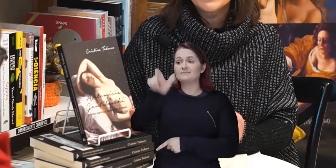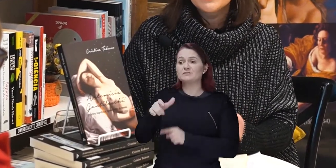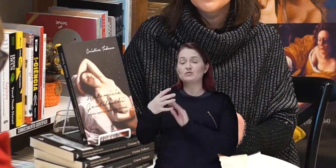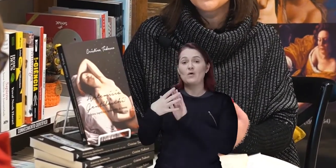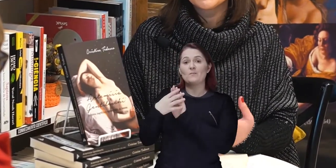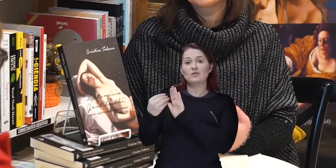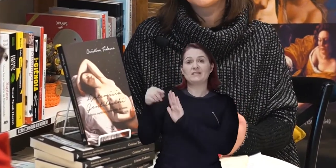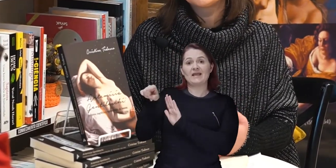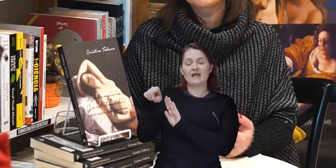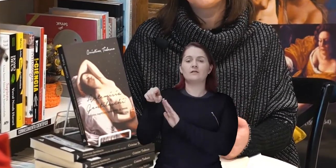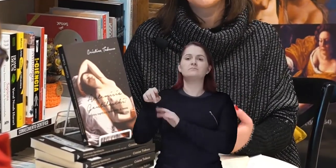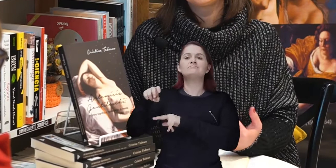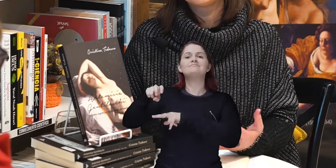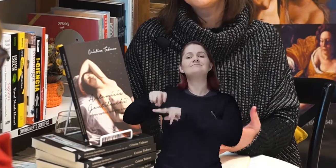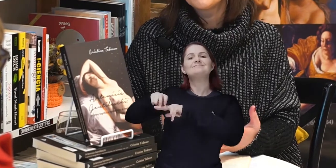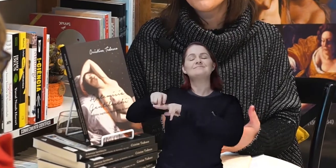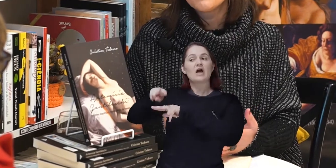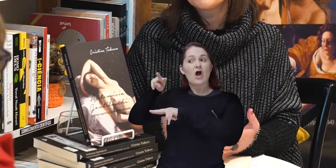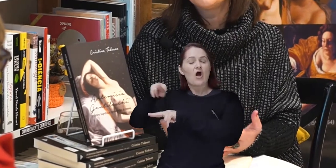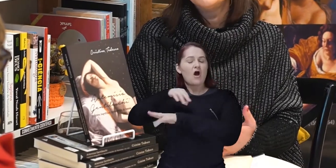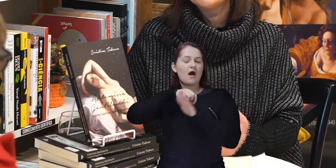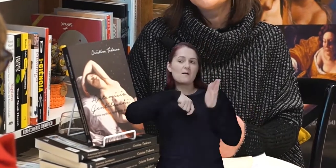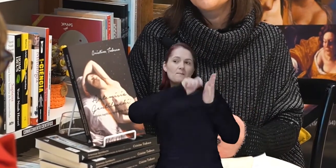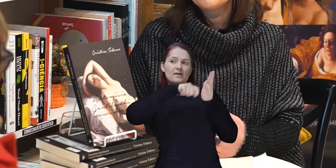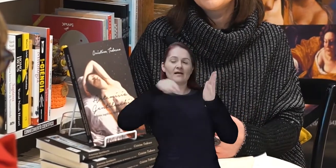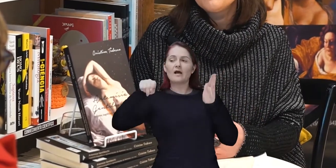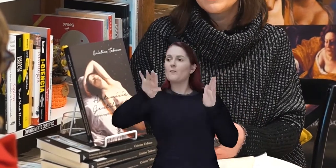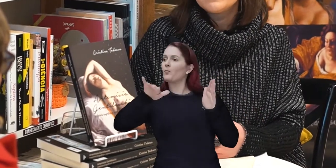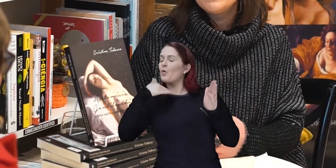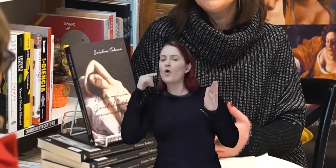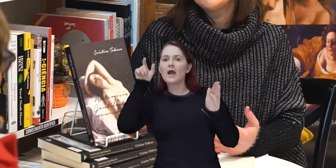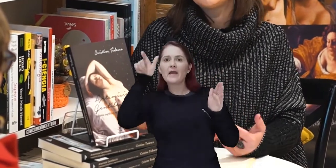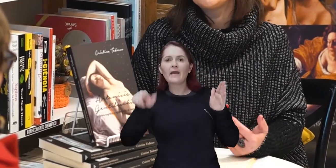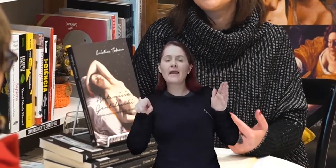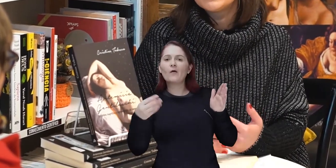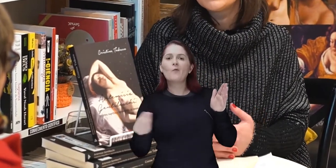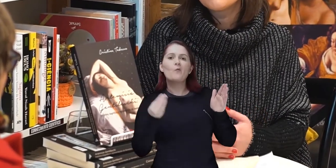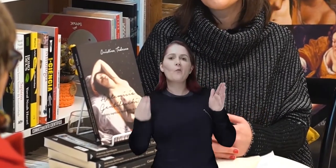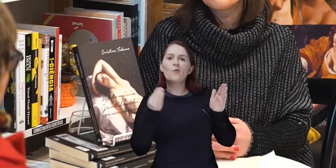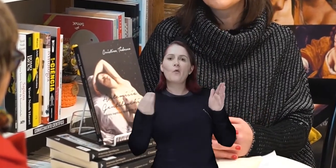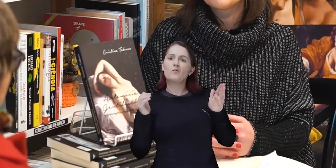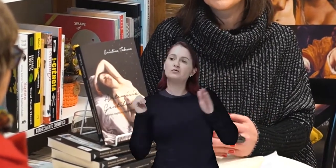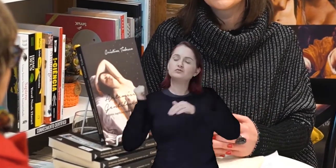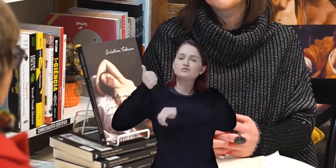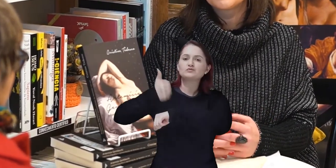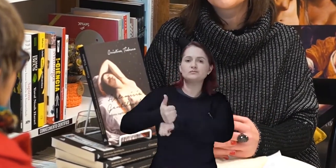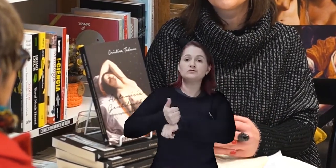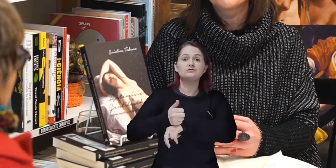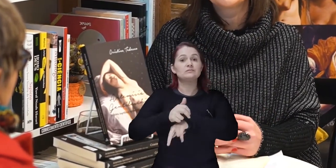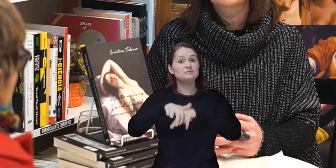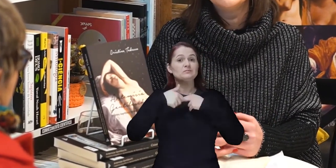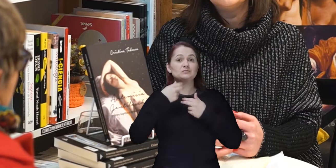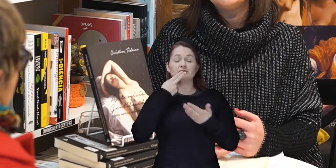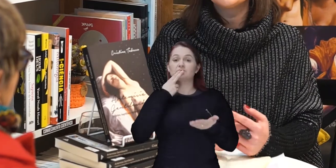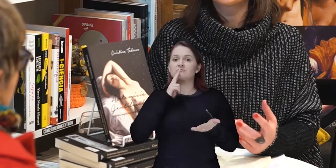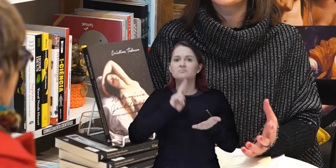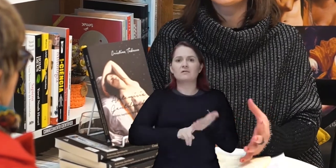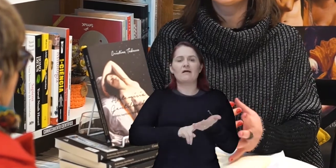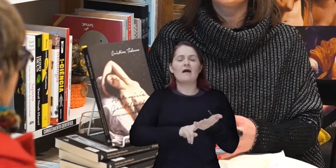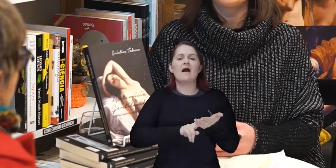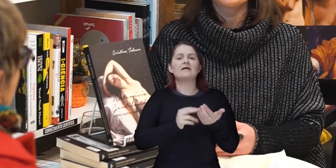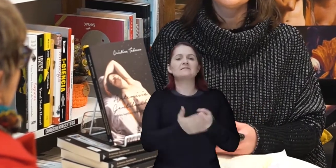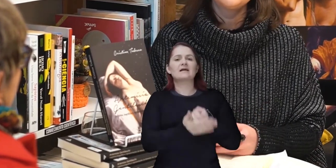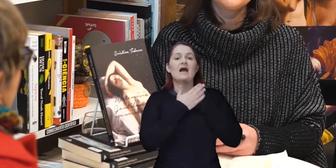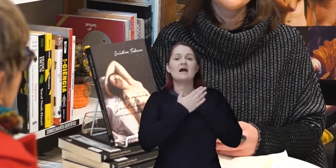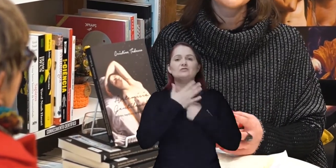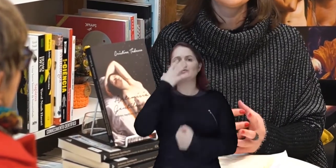os modelos, porque às vezes finalizando uma obra, o modelo falecia e aí precisava refazer uma série de questões. Então as cartas